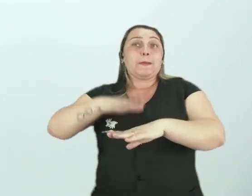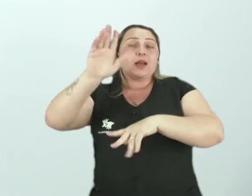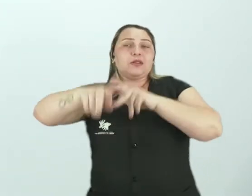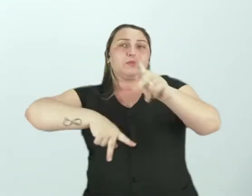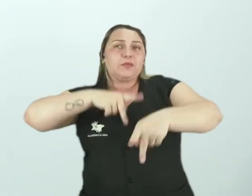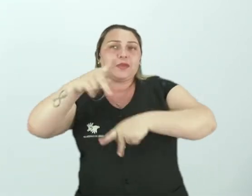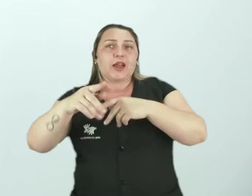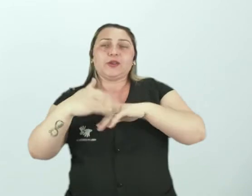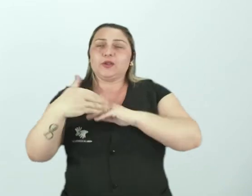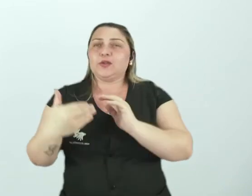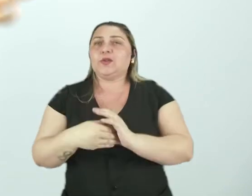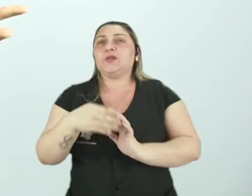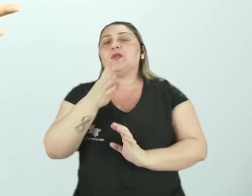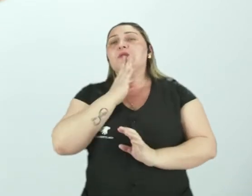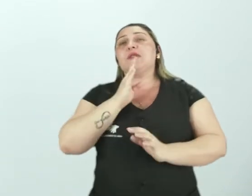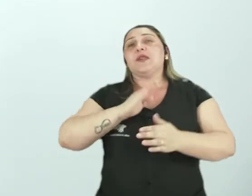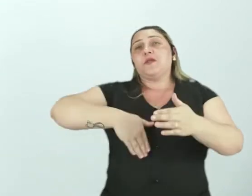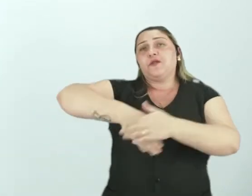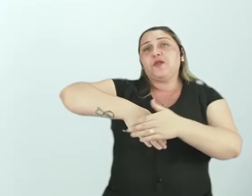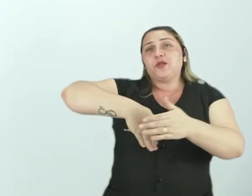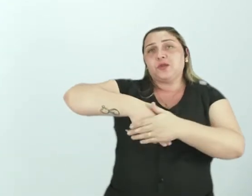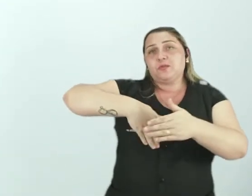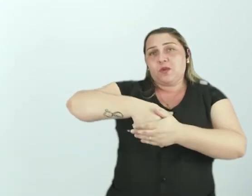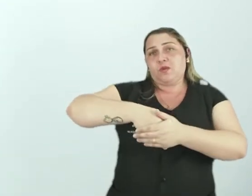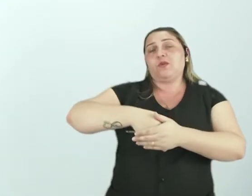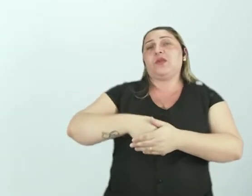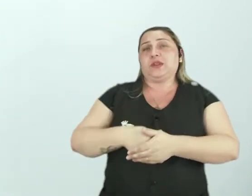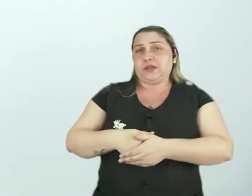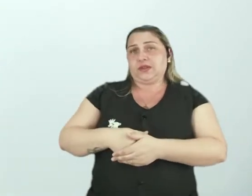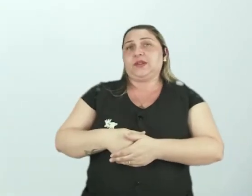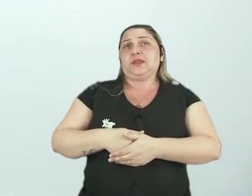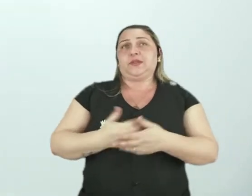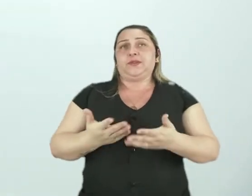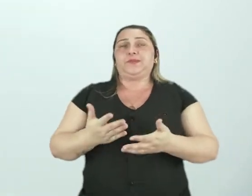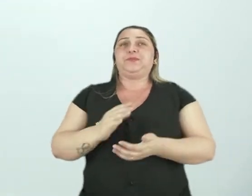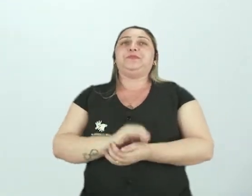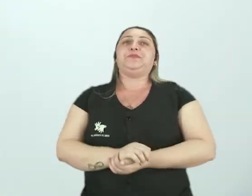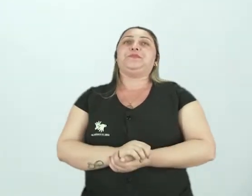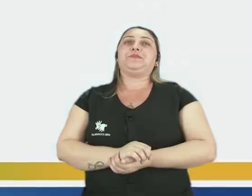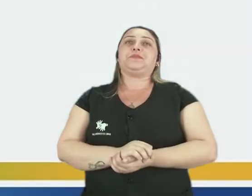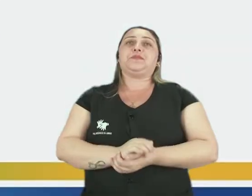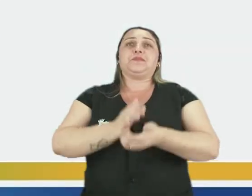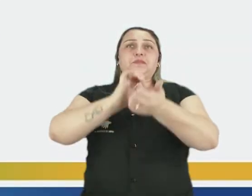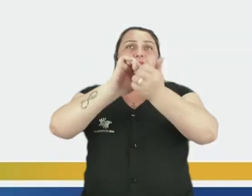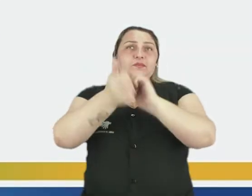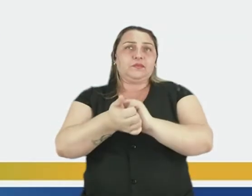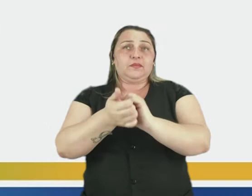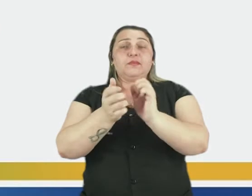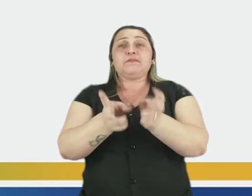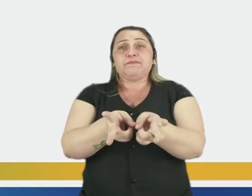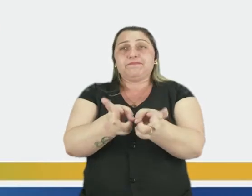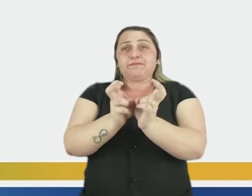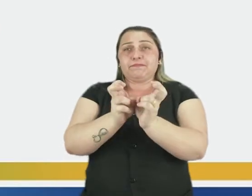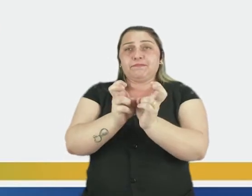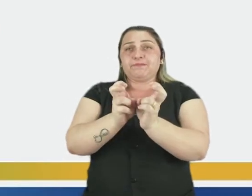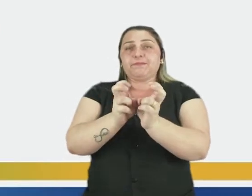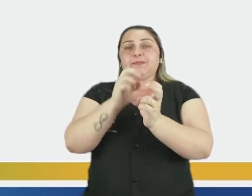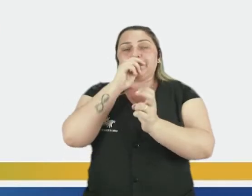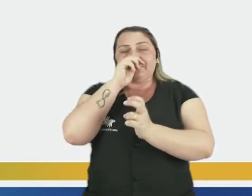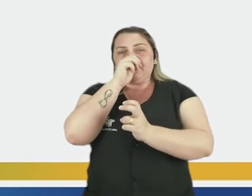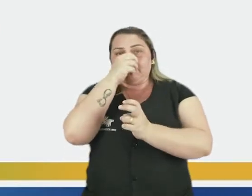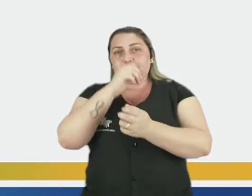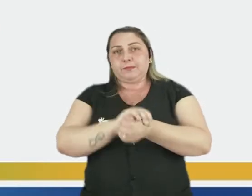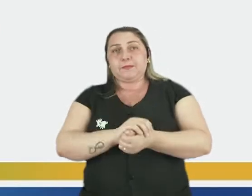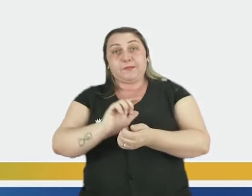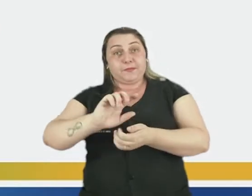e que todos conhecem é o futebol, que é um dos esportes de invasão. Nesses esportes, é possível perceber,